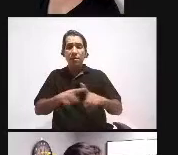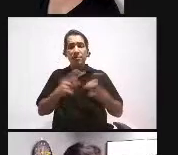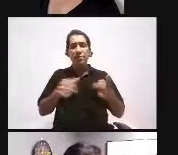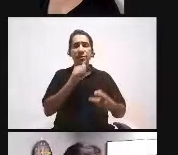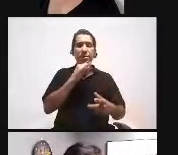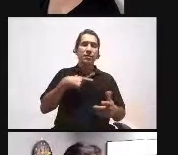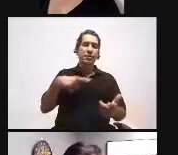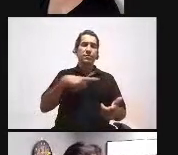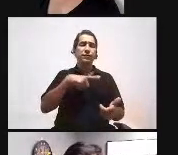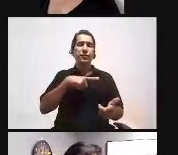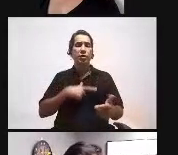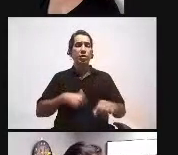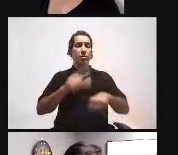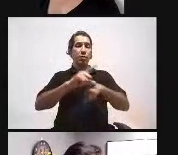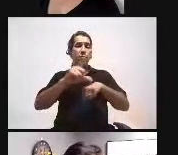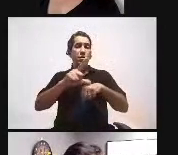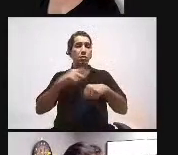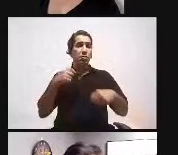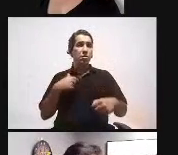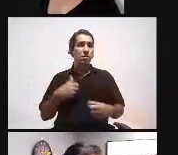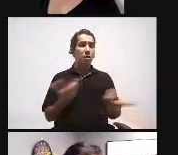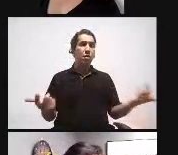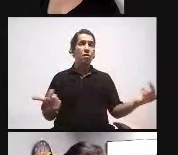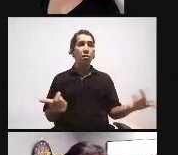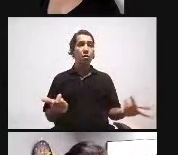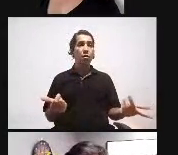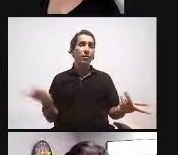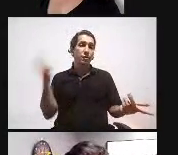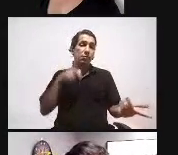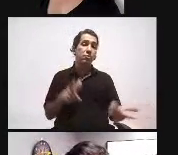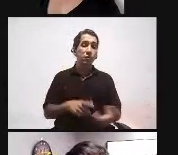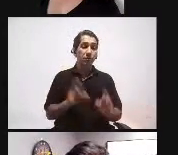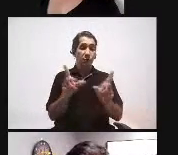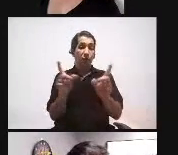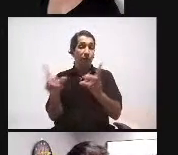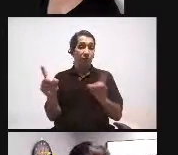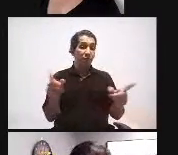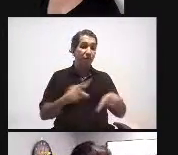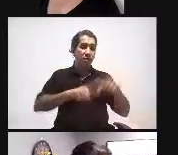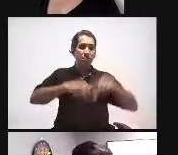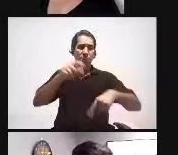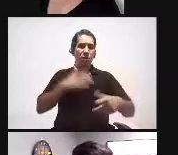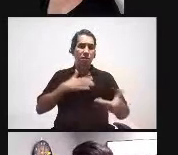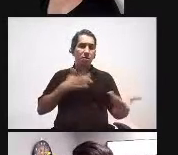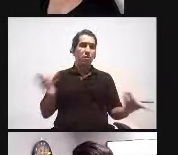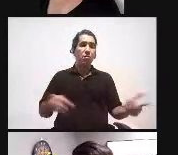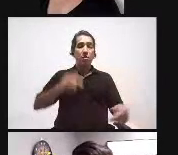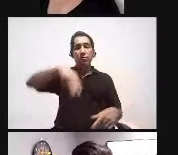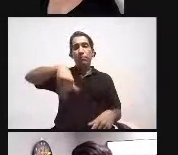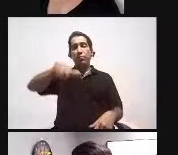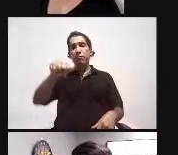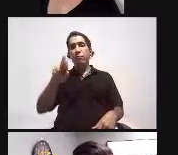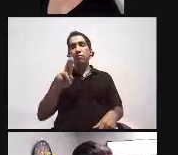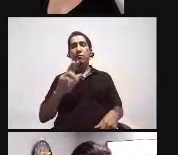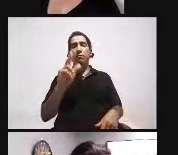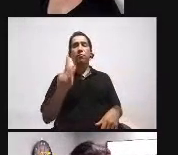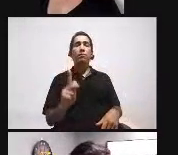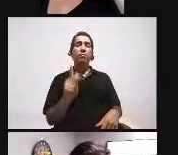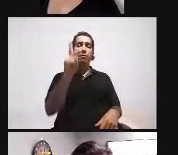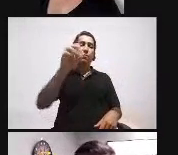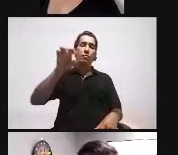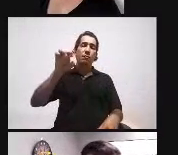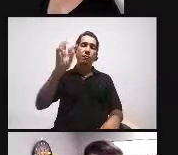no marketplace. Quer dizer, eu continuo com o meu negócio, de fato, presencial, mas eu já vou